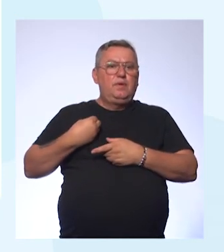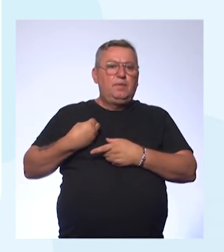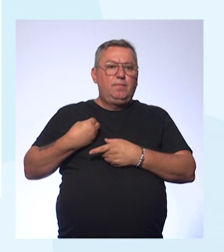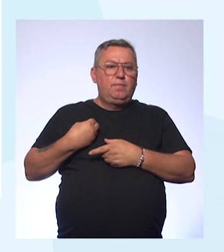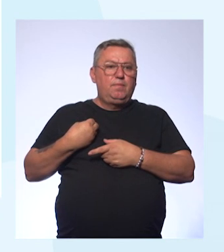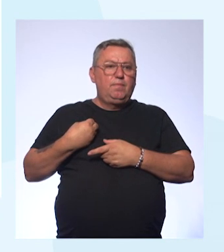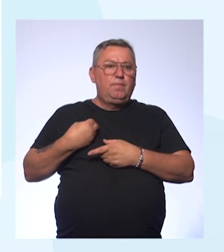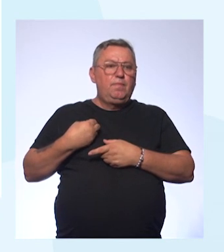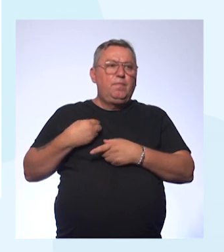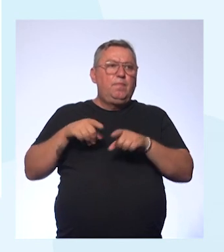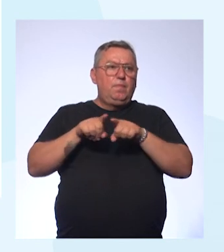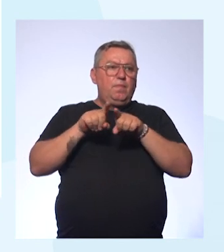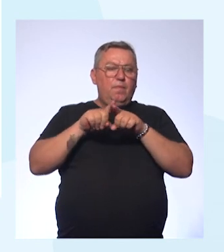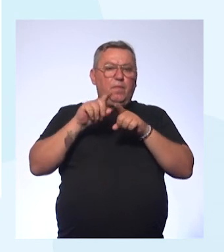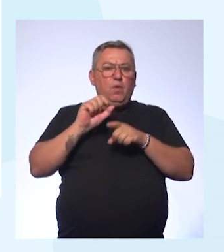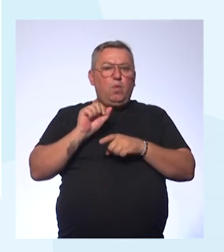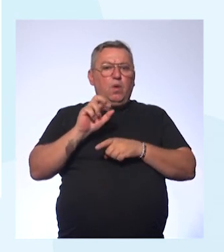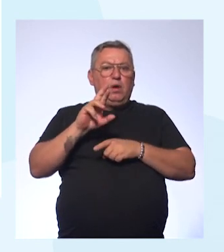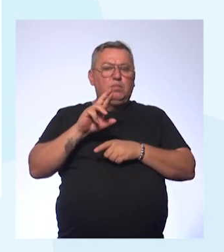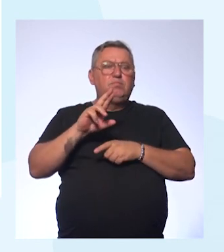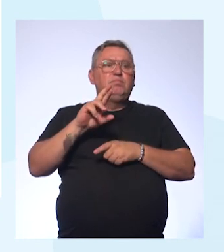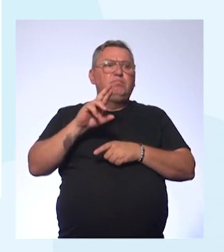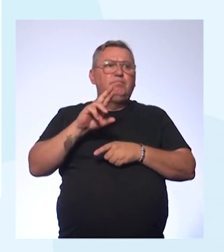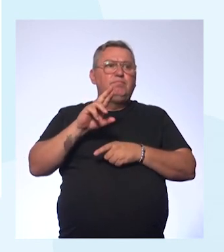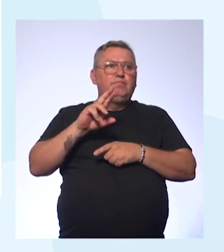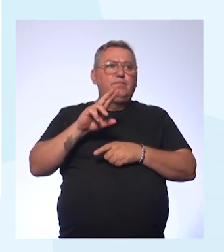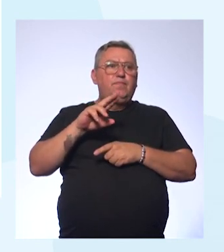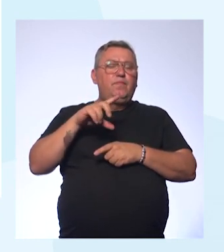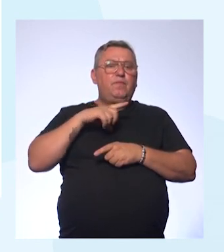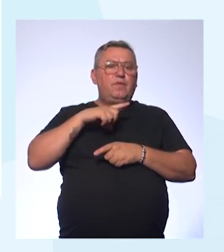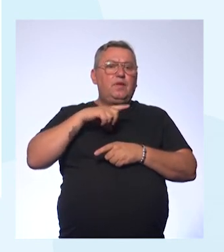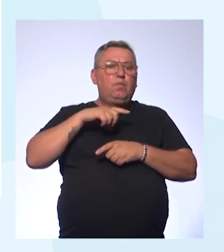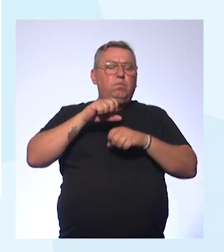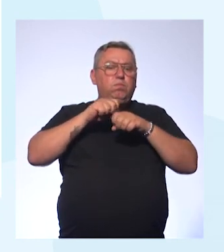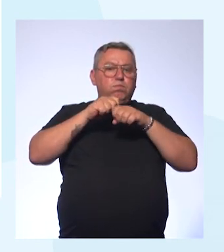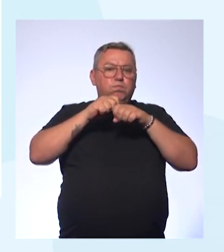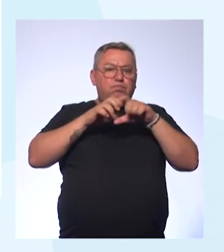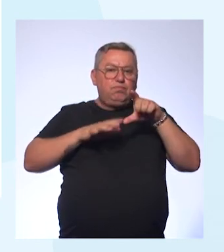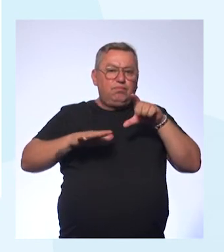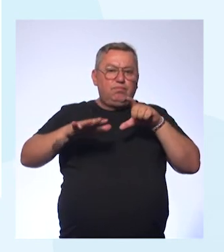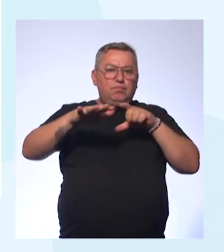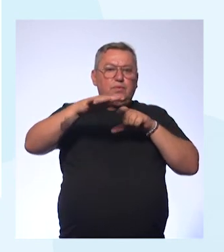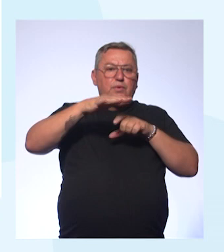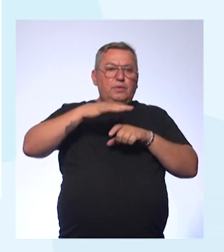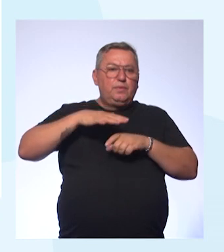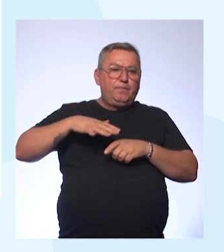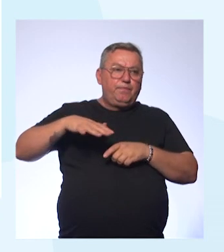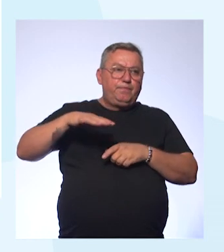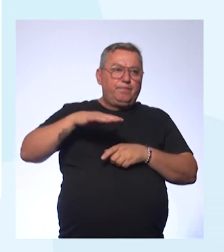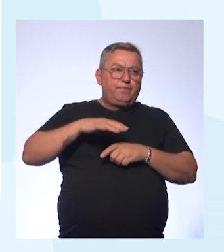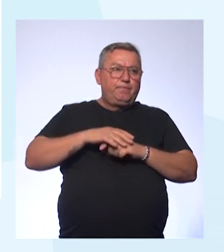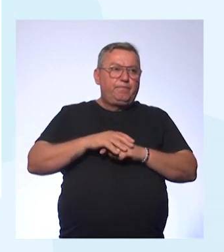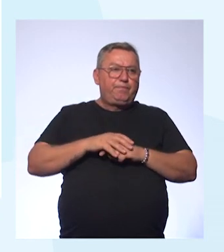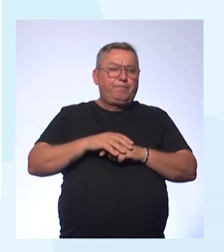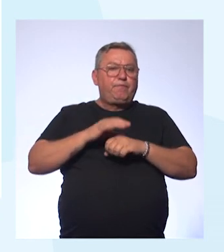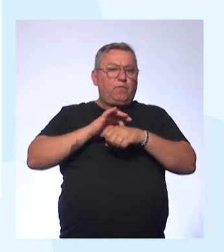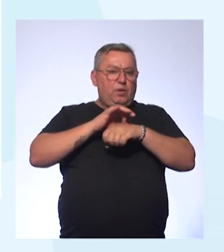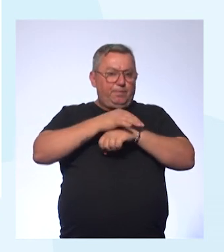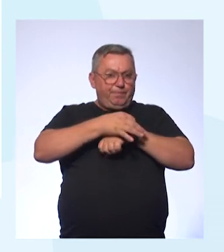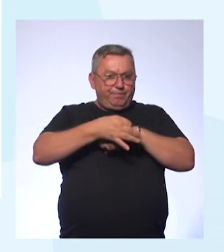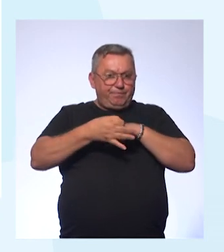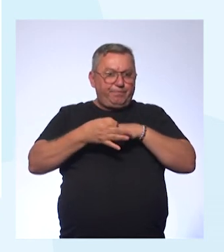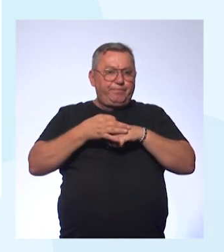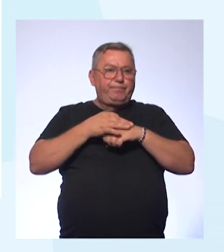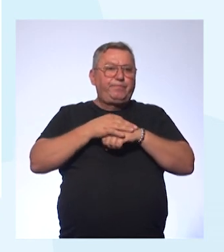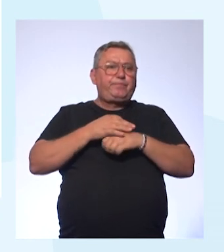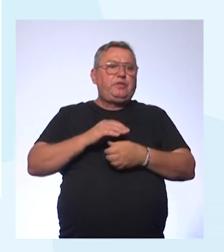orgânicos e também, né, o oxigênio ali, e são distribuídos para todas as células ali, né, que são